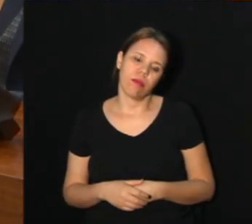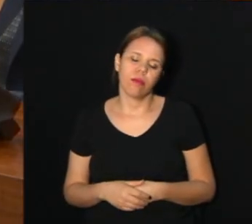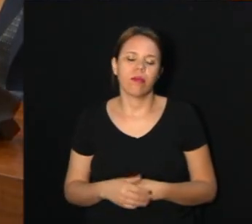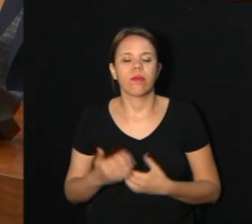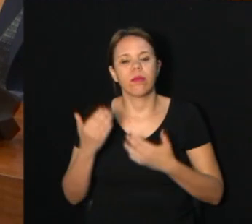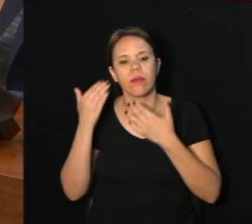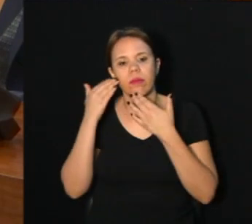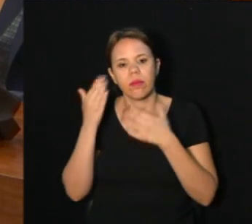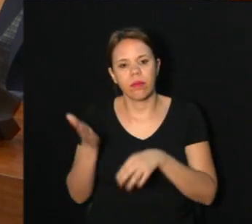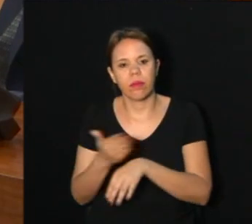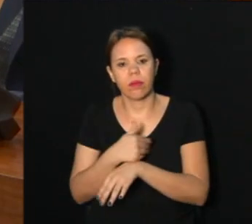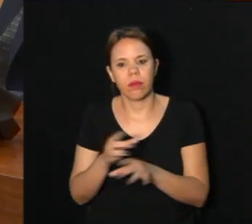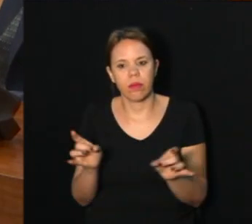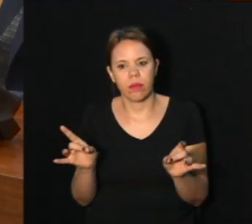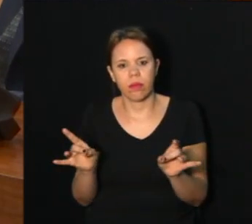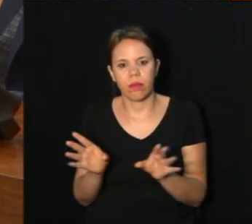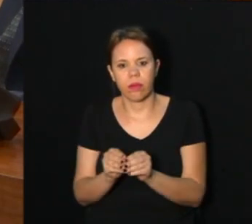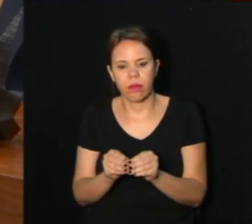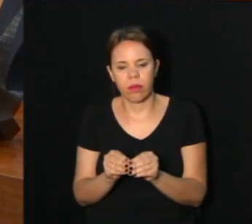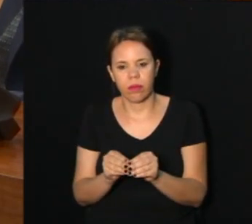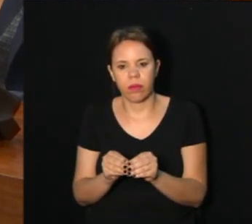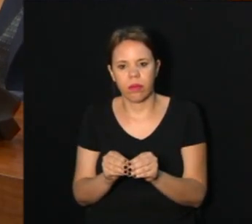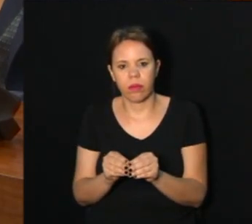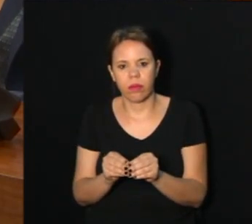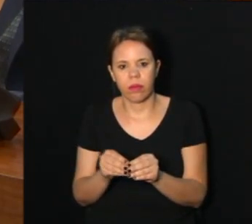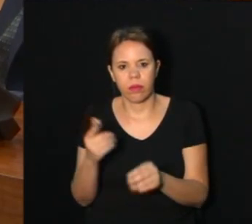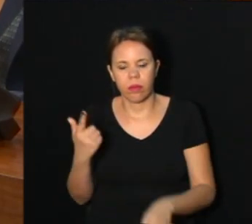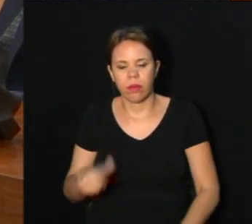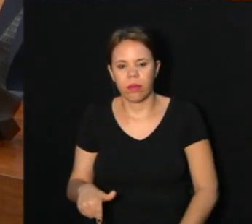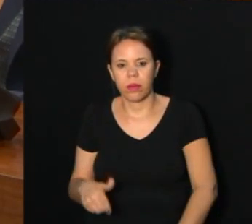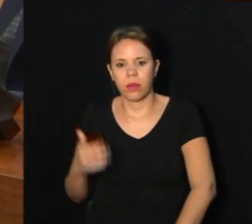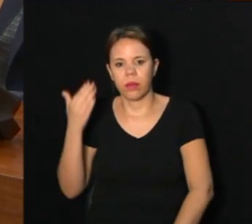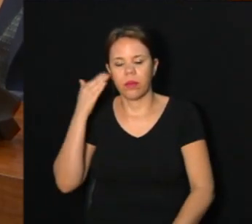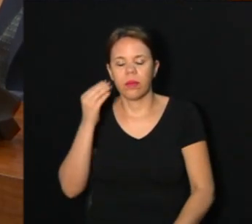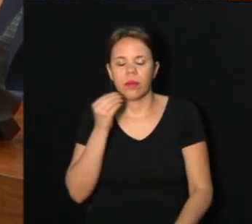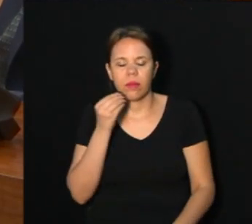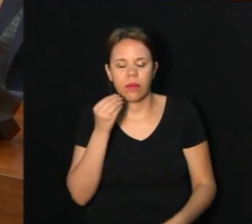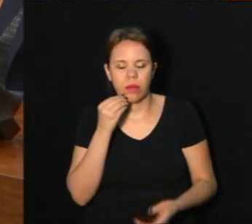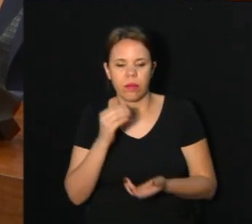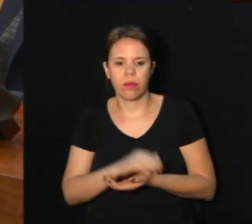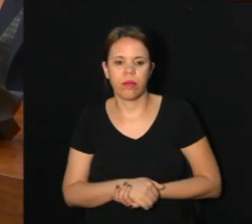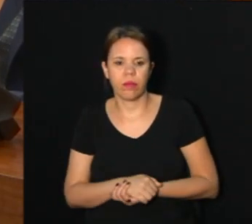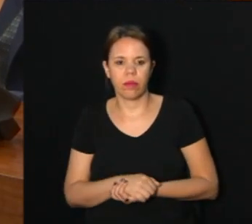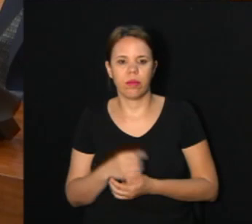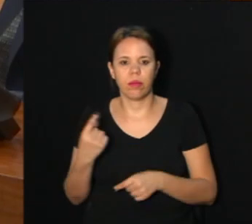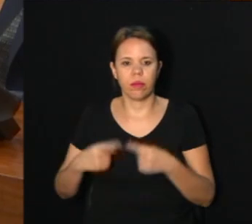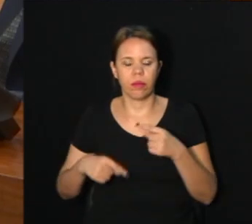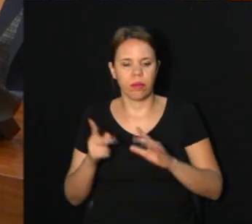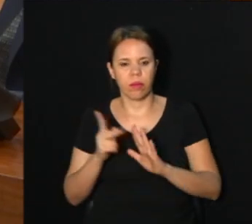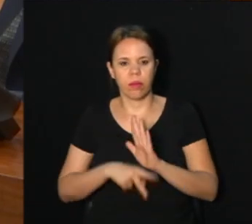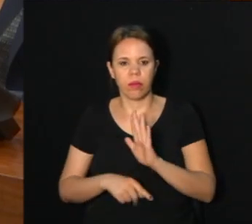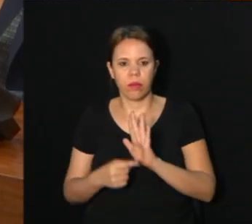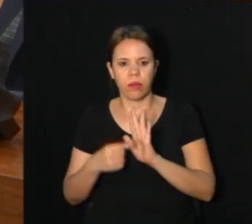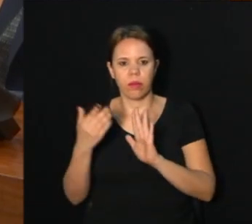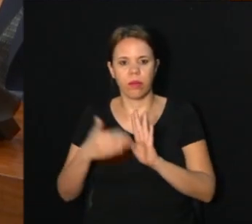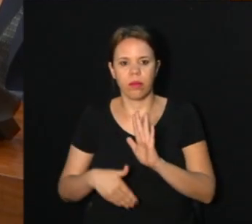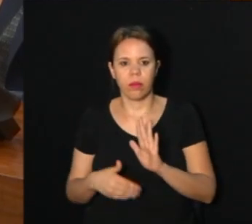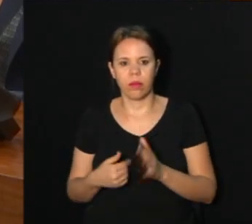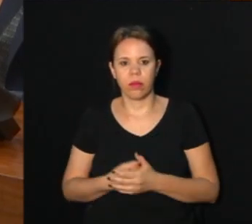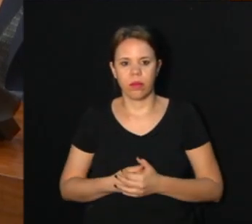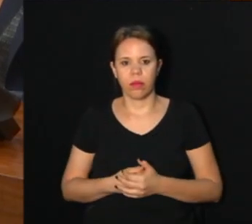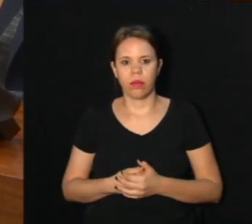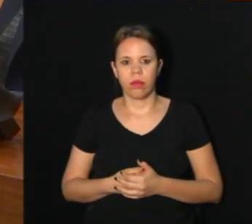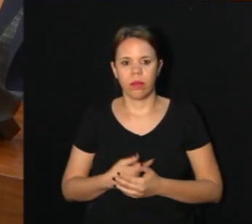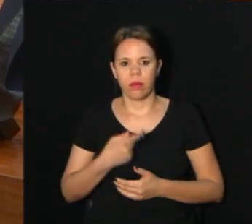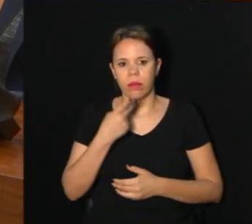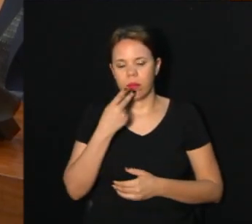Obrigado. Antes de encerrar, só mais uma vez agradecer a oportunidade de debater o projeto e dizer